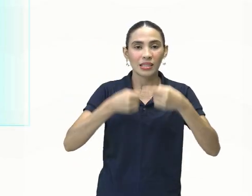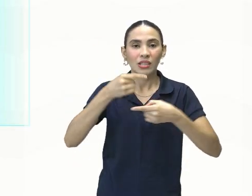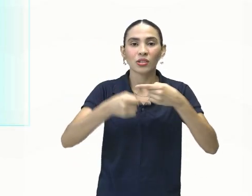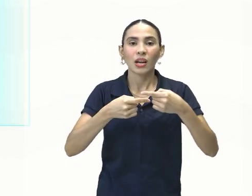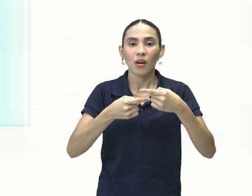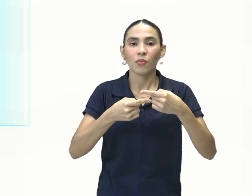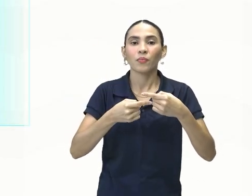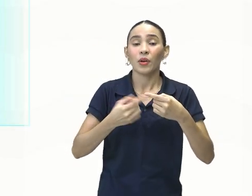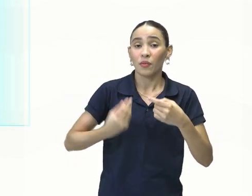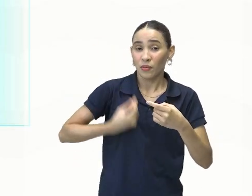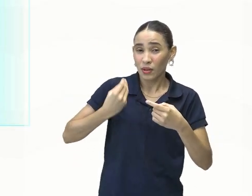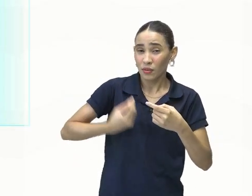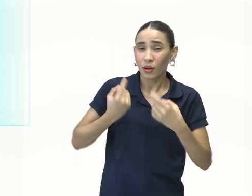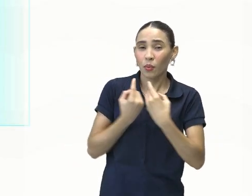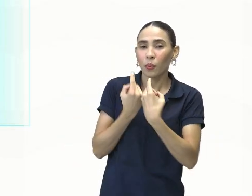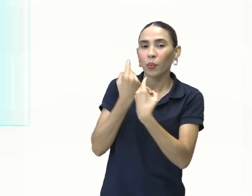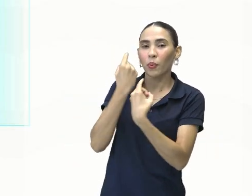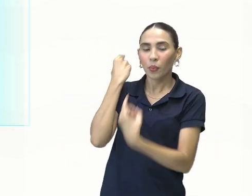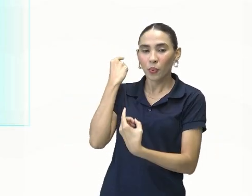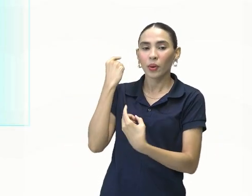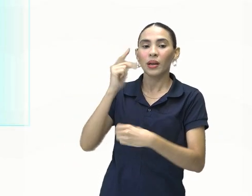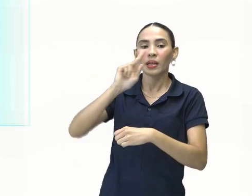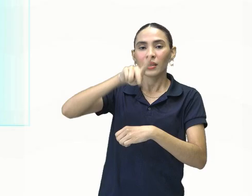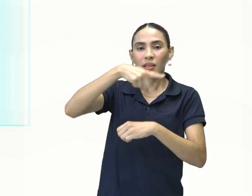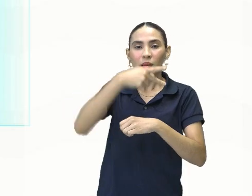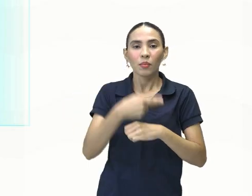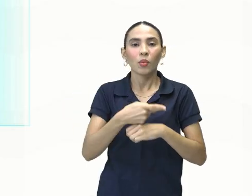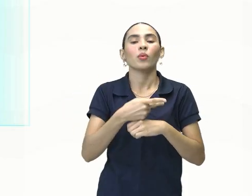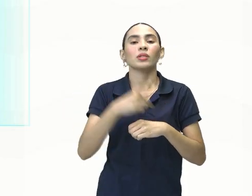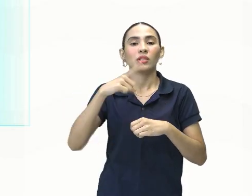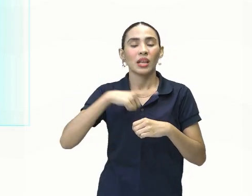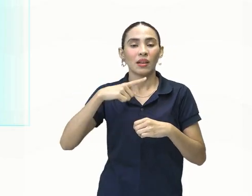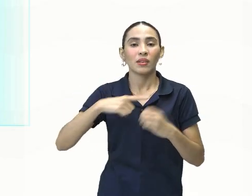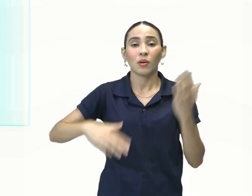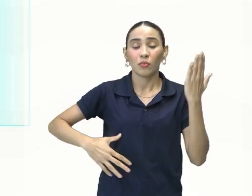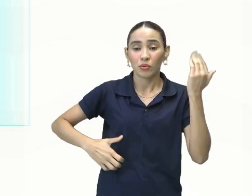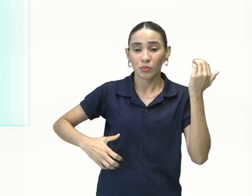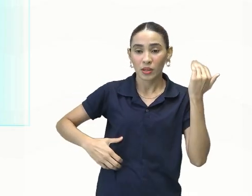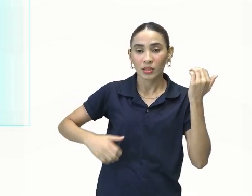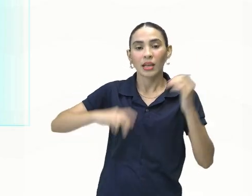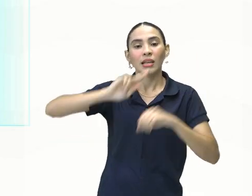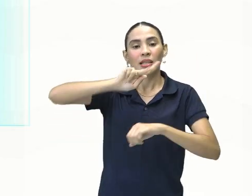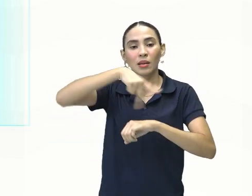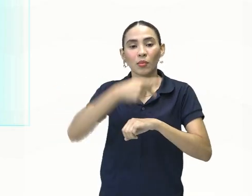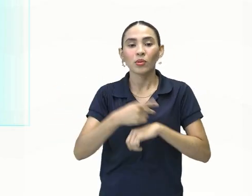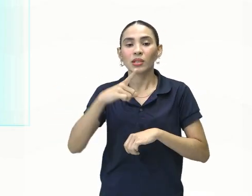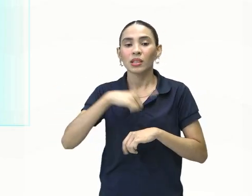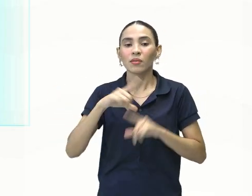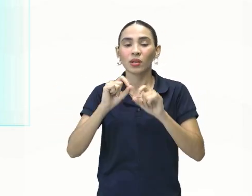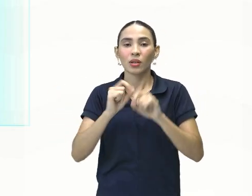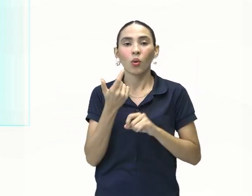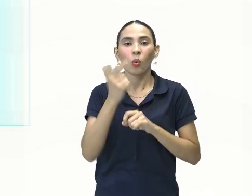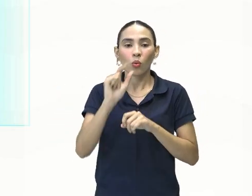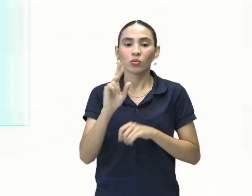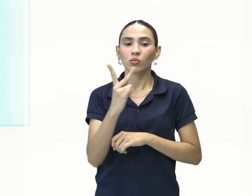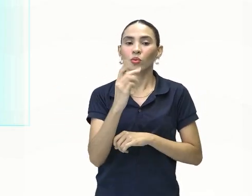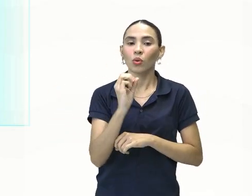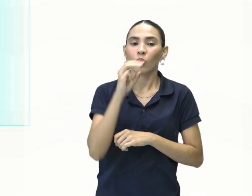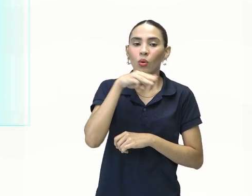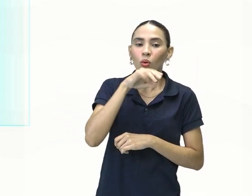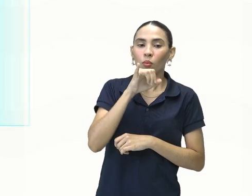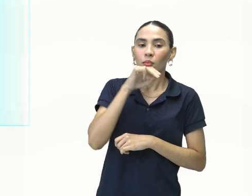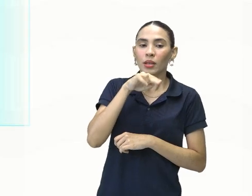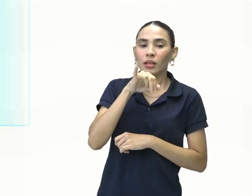existiu lá atrás, e daí surgiram os chimpanzés, e posteriormente surgiram aí outros hominídeos, tá?